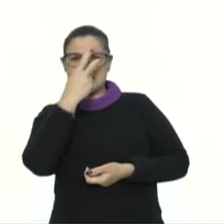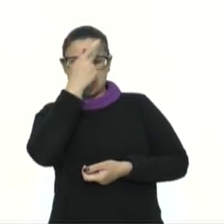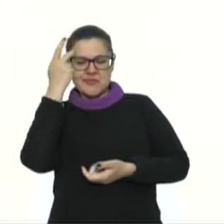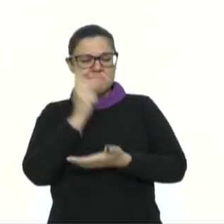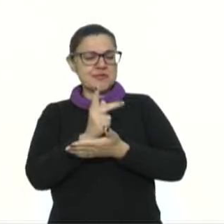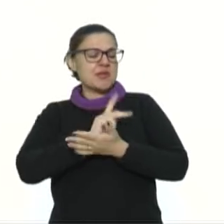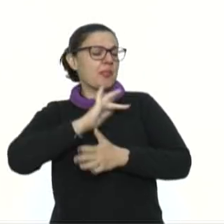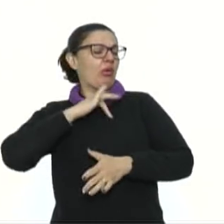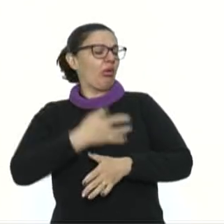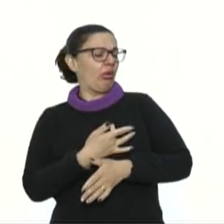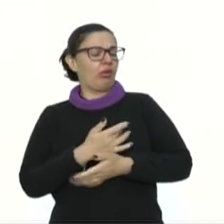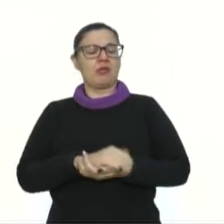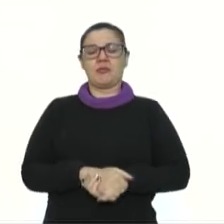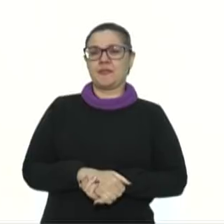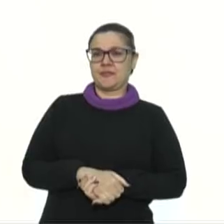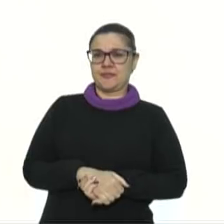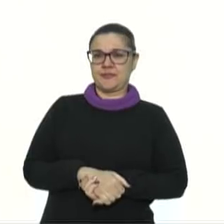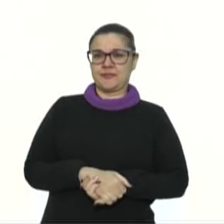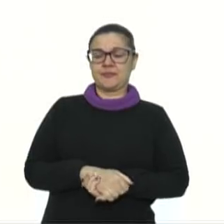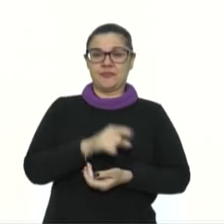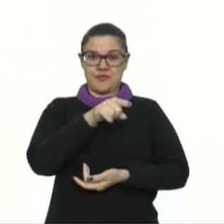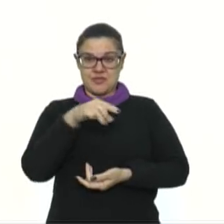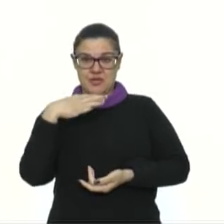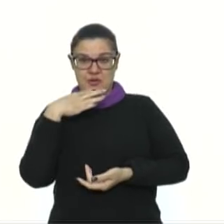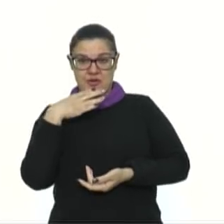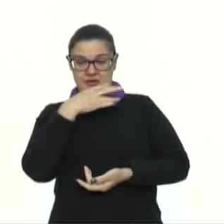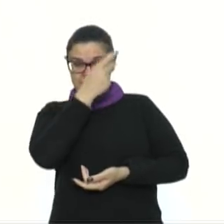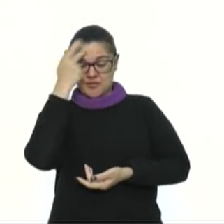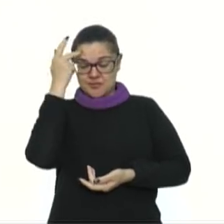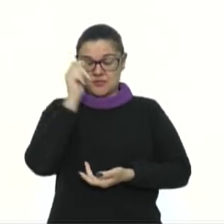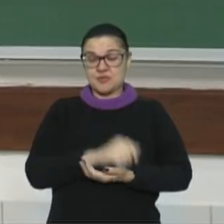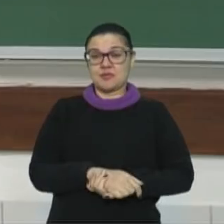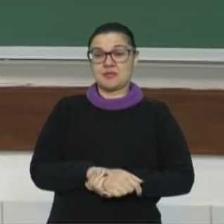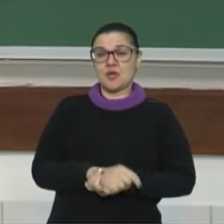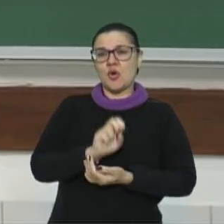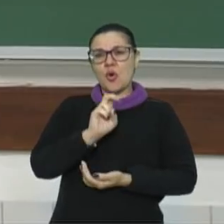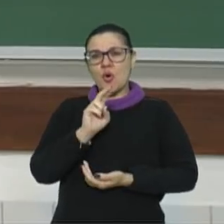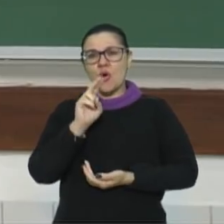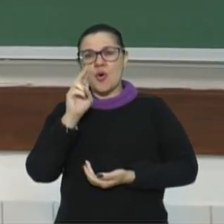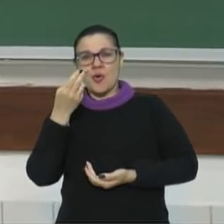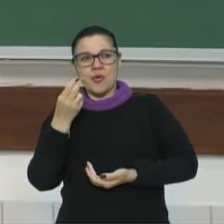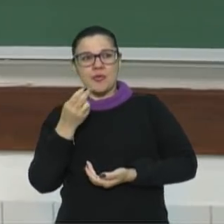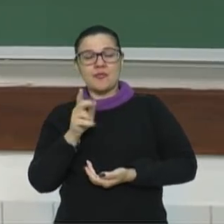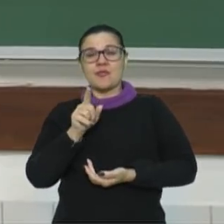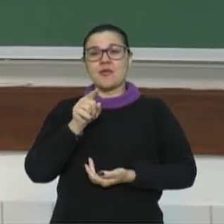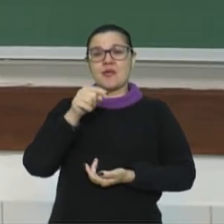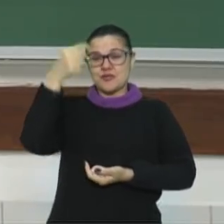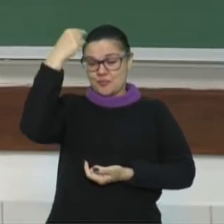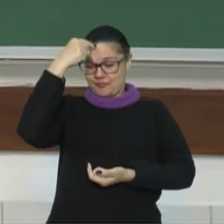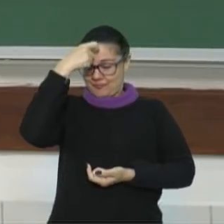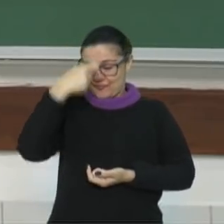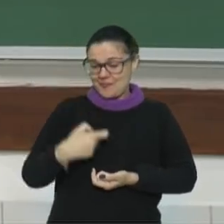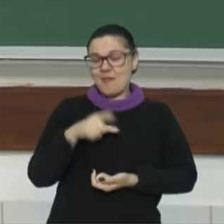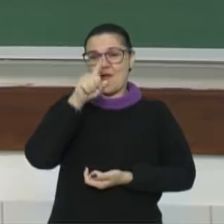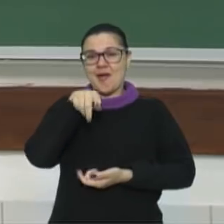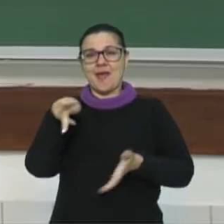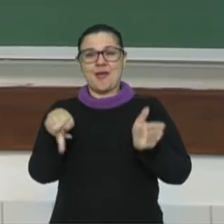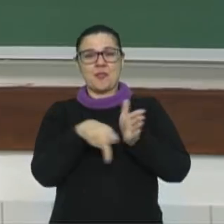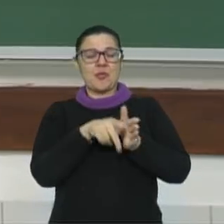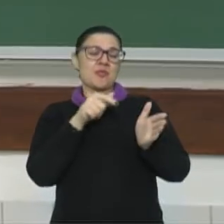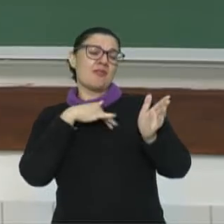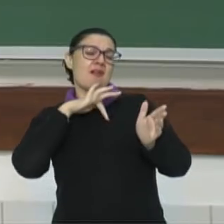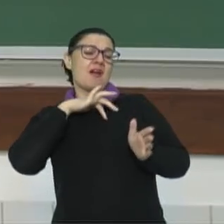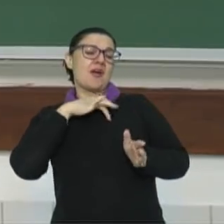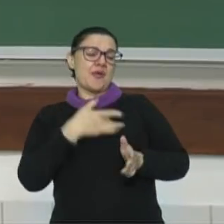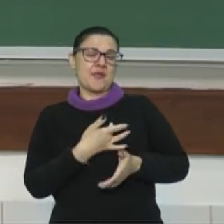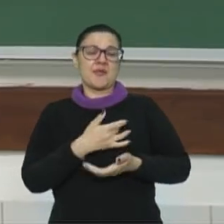faz de vítima? Você conhece alguém? Ou será que você conhece alguém? Será que alguém assim é você? Tudo bem, vamos